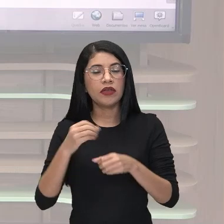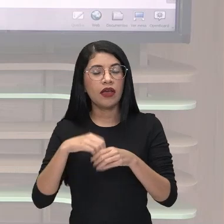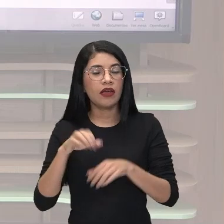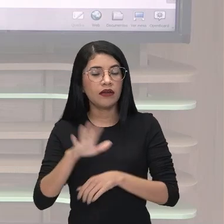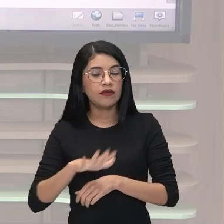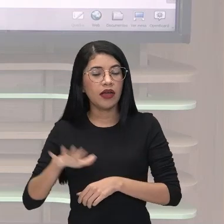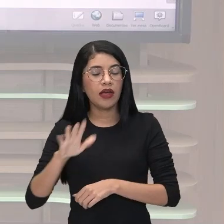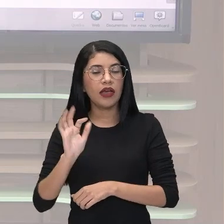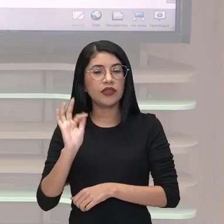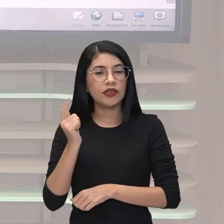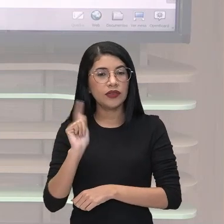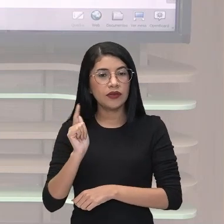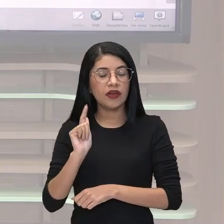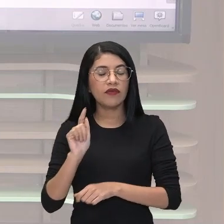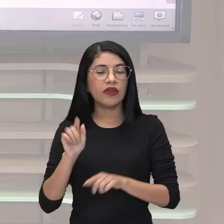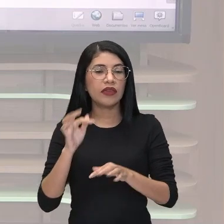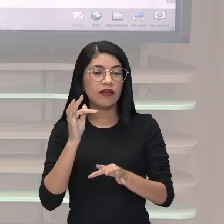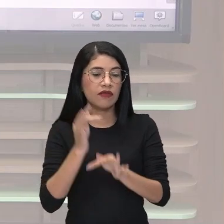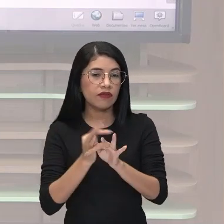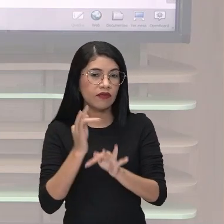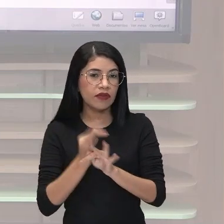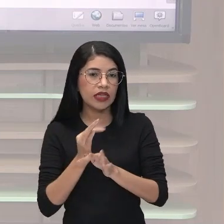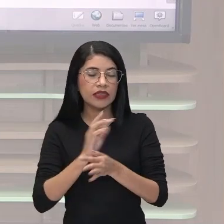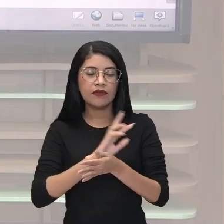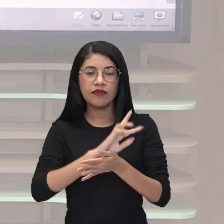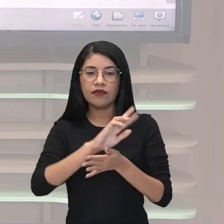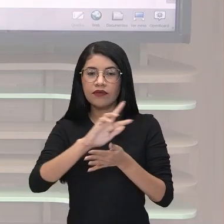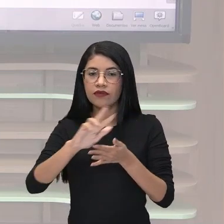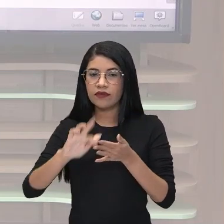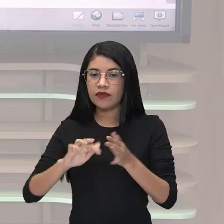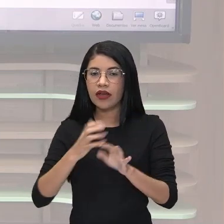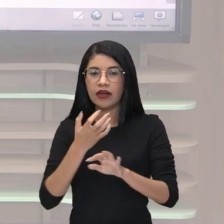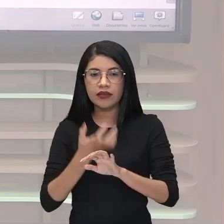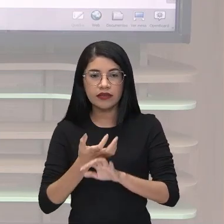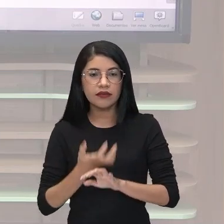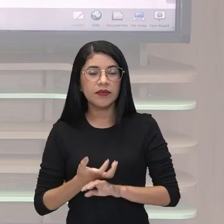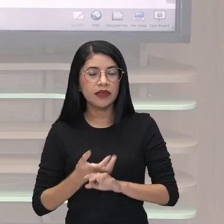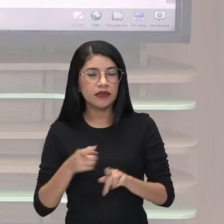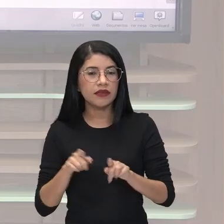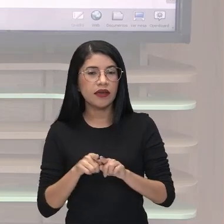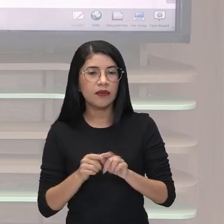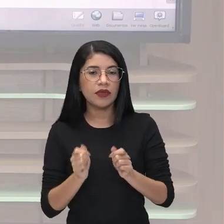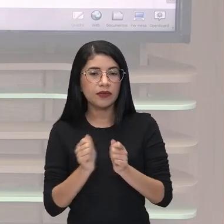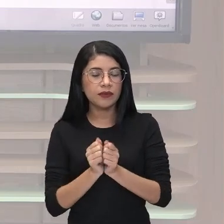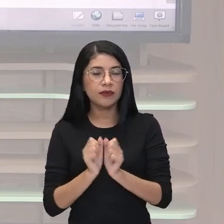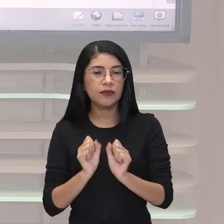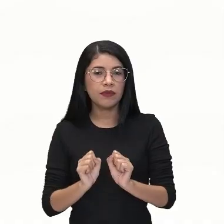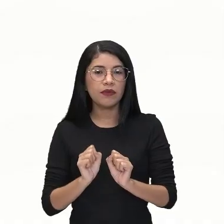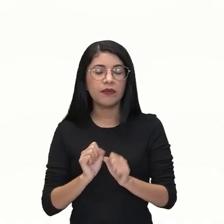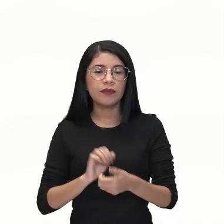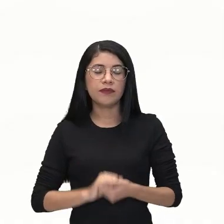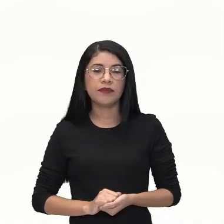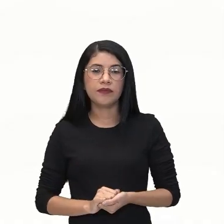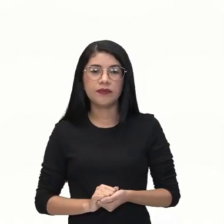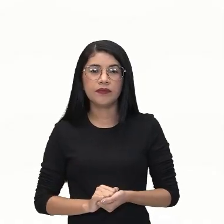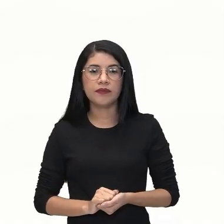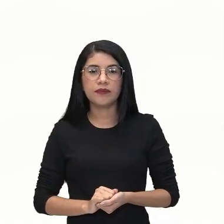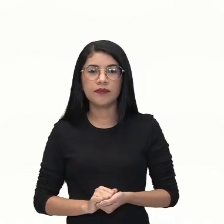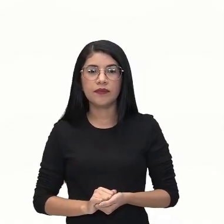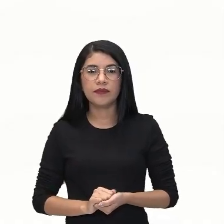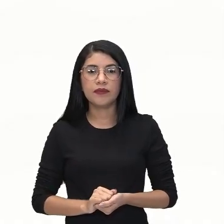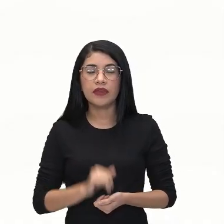geografia, dentro da física, entre outras matérias também, ok? Vamos aqui a mais um exemplo, olha só comigo na